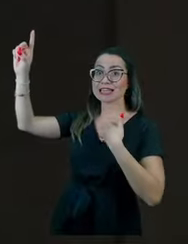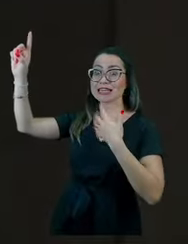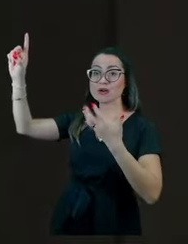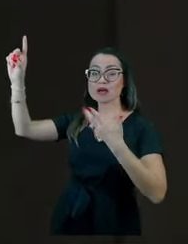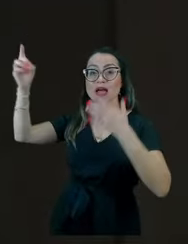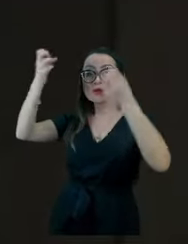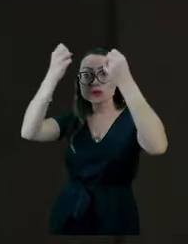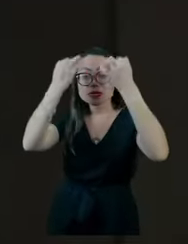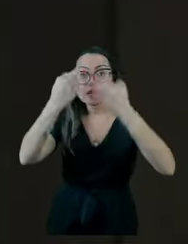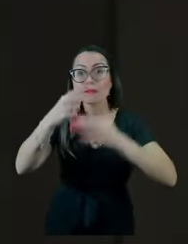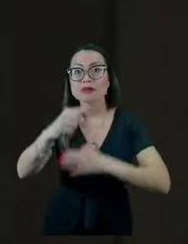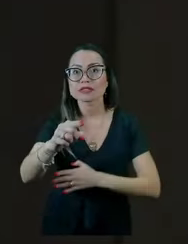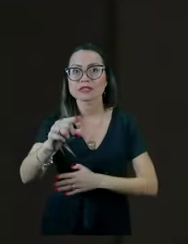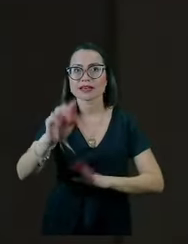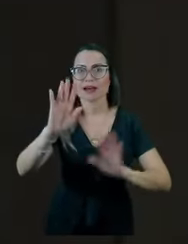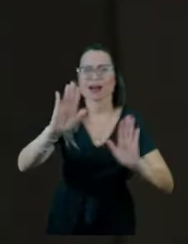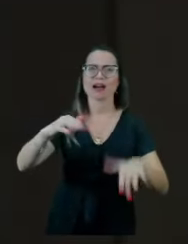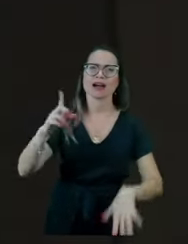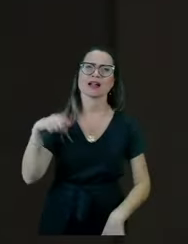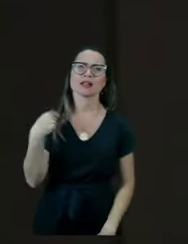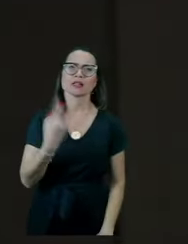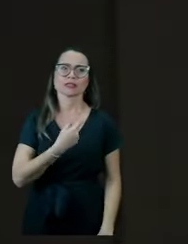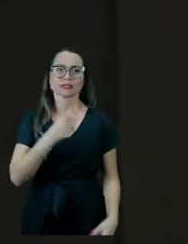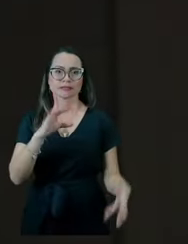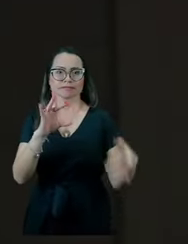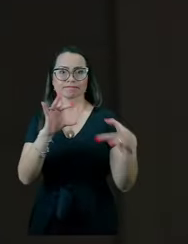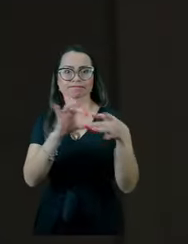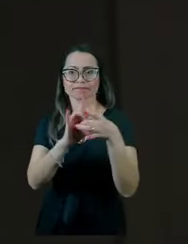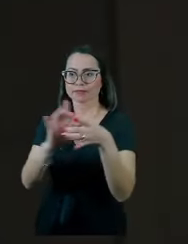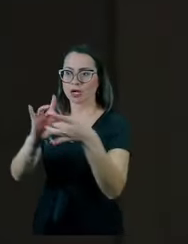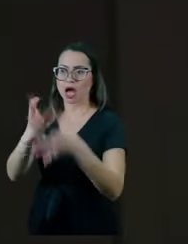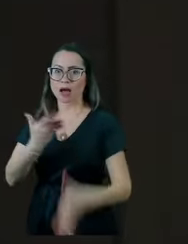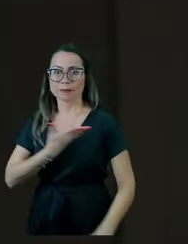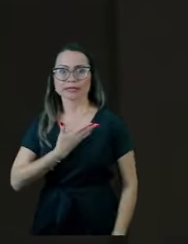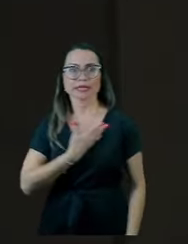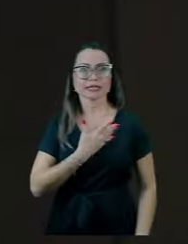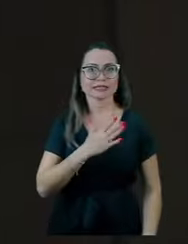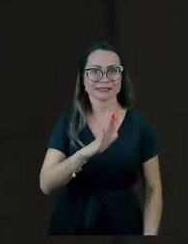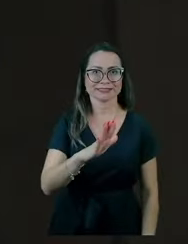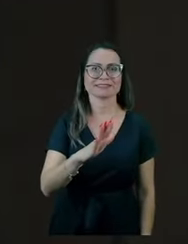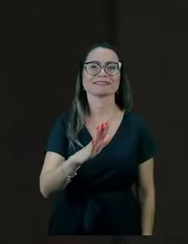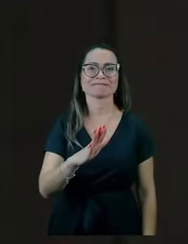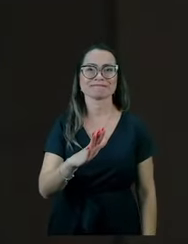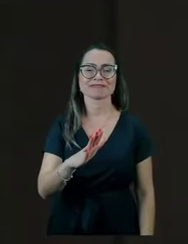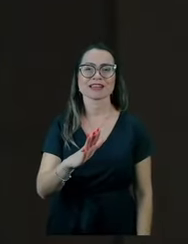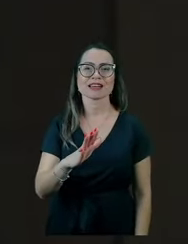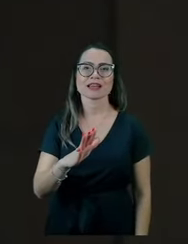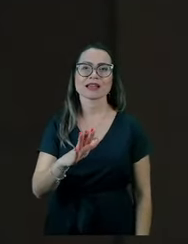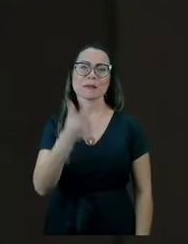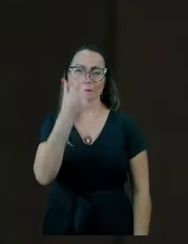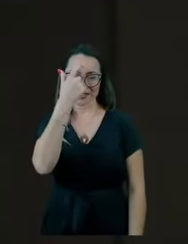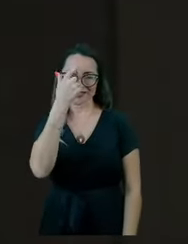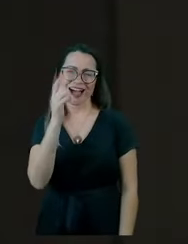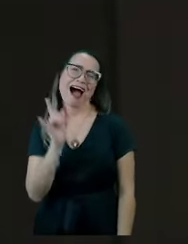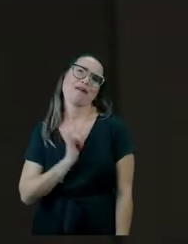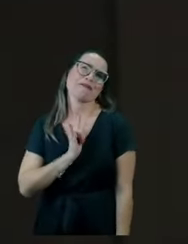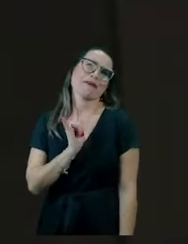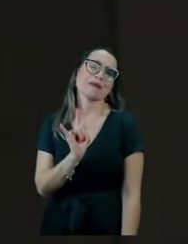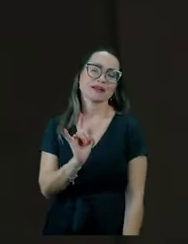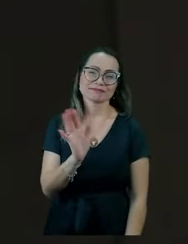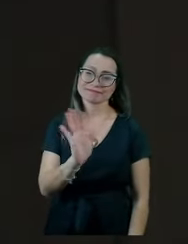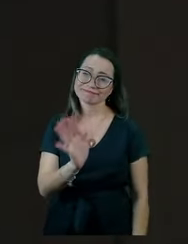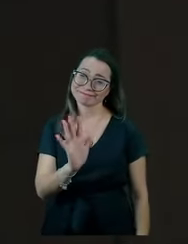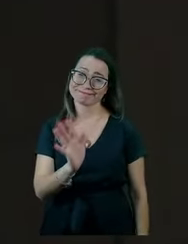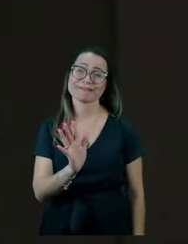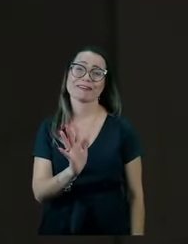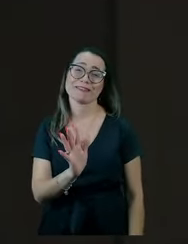as conexões vai ser, ai, vai ser. Não, às vezes Deus vai te conectar com uma pessoa que vai ser aquela que vai te afiar, que vai arrancar pedaço